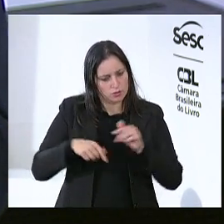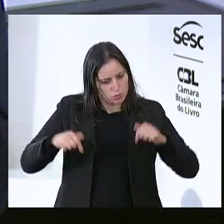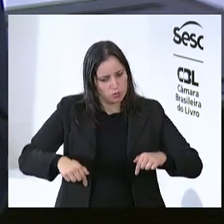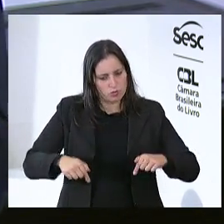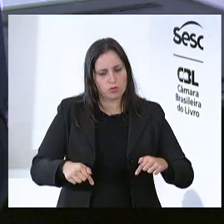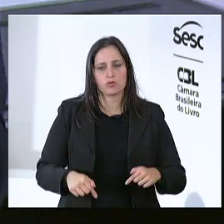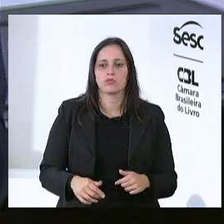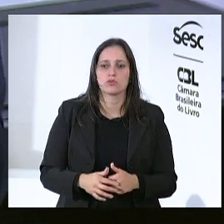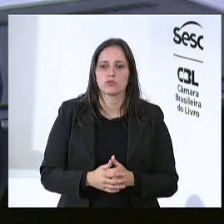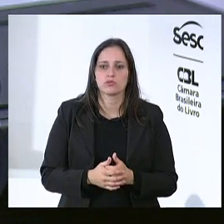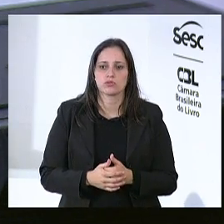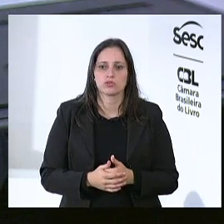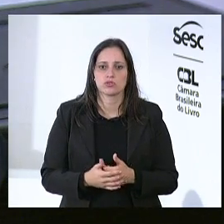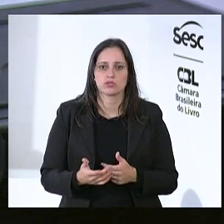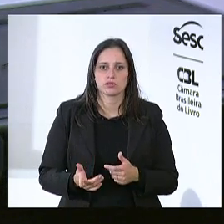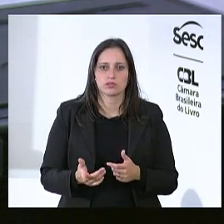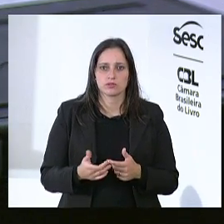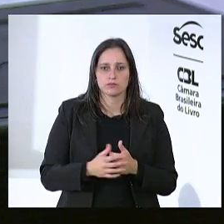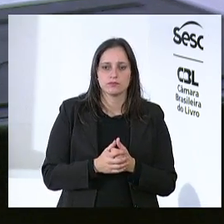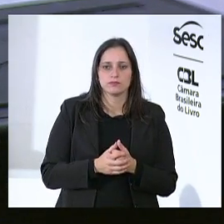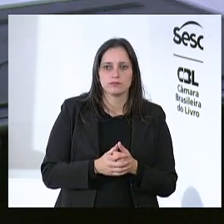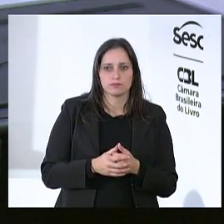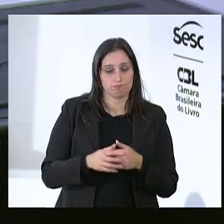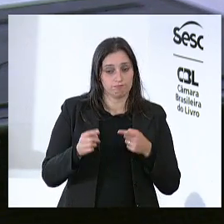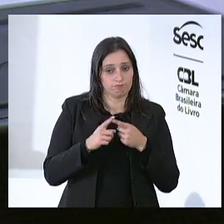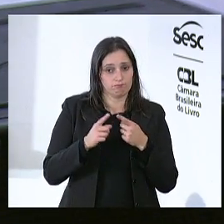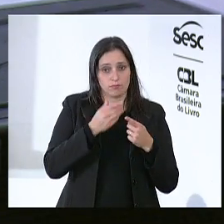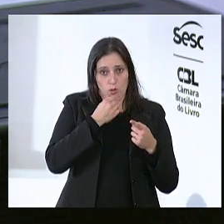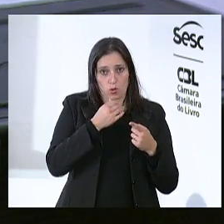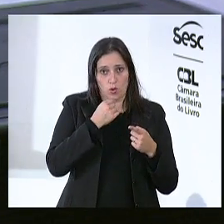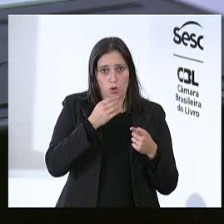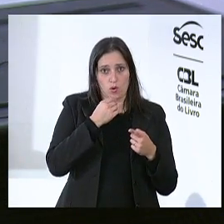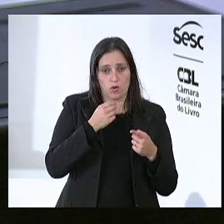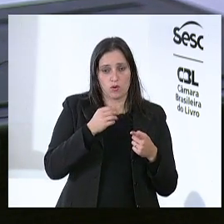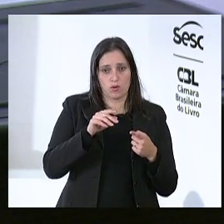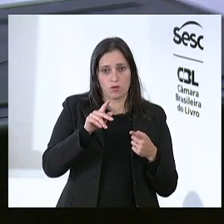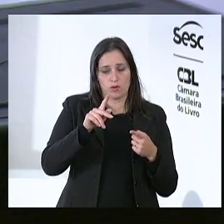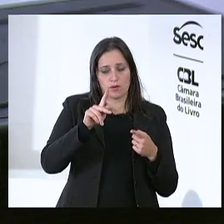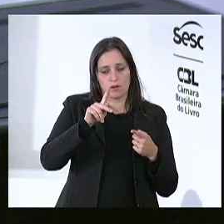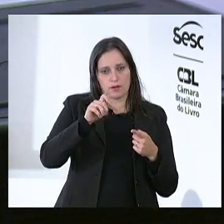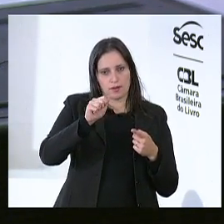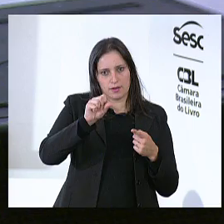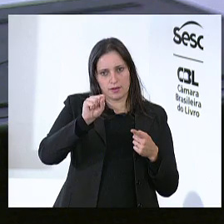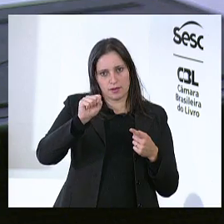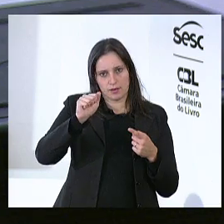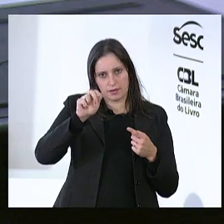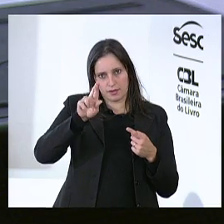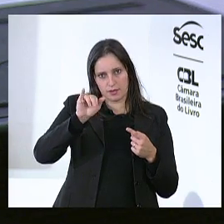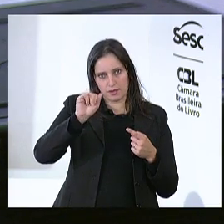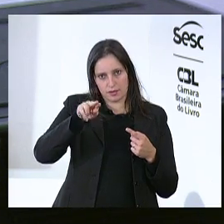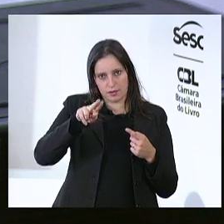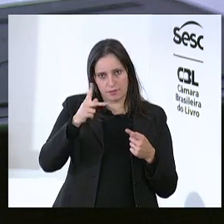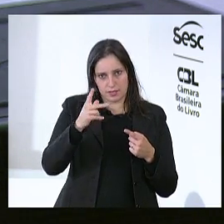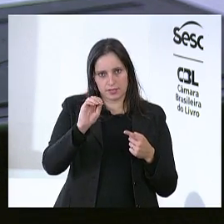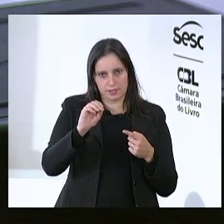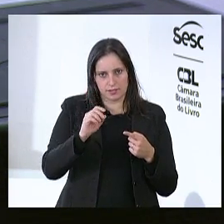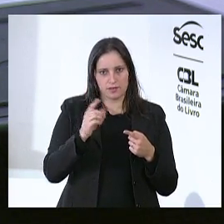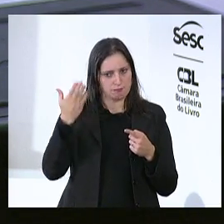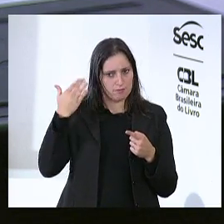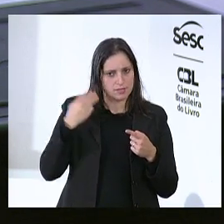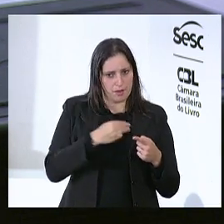próprio Jarbas Passarinho, que foi um importante quadro, foi ministro, enfim, coronel, foi ministro da